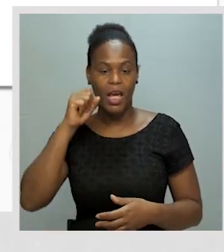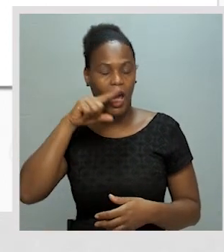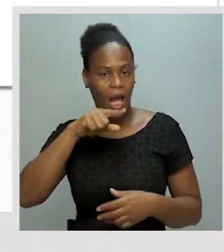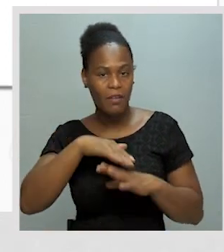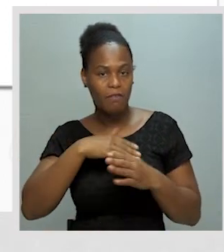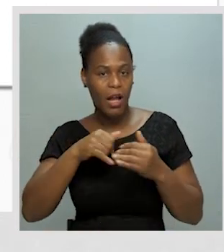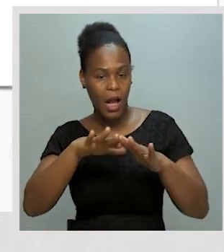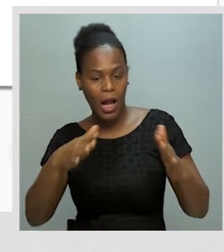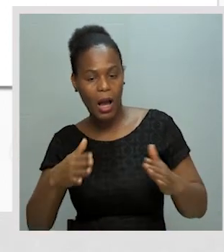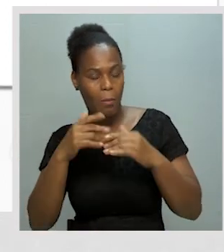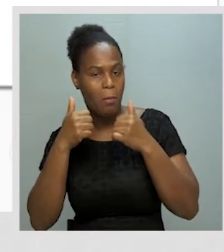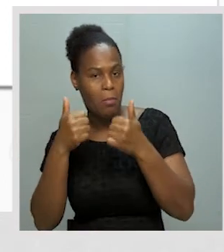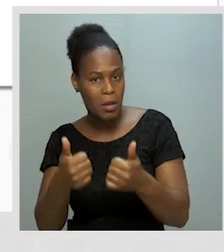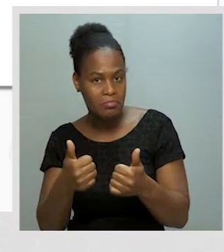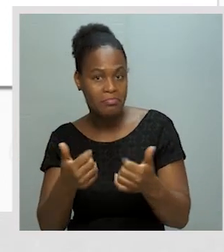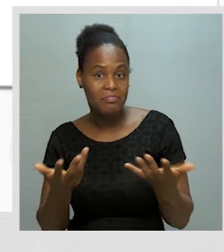Quem bem faz a cama,